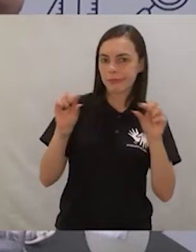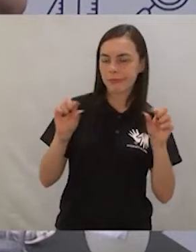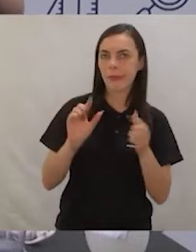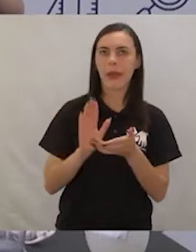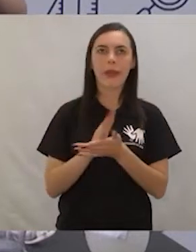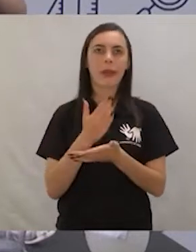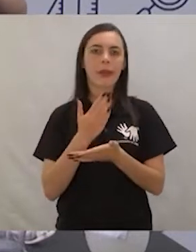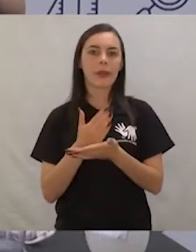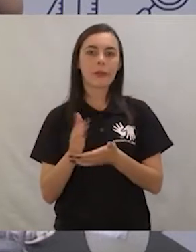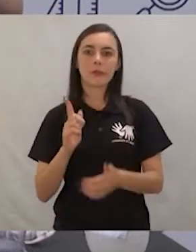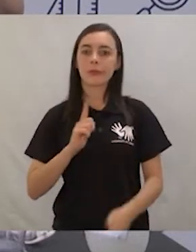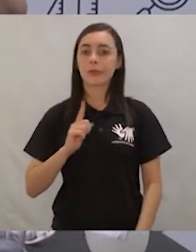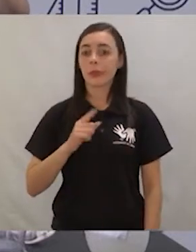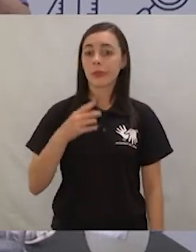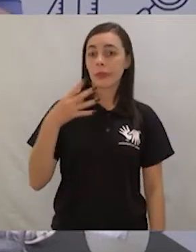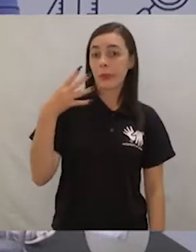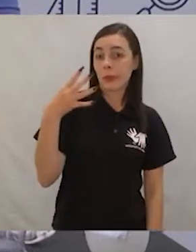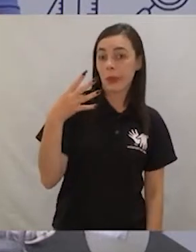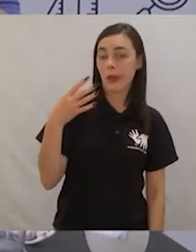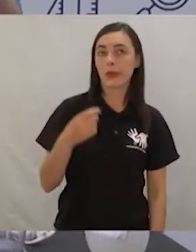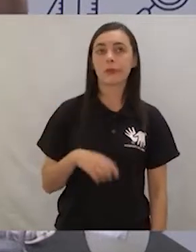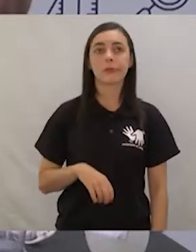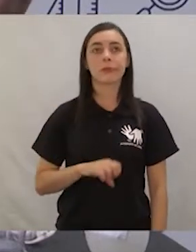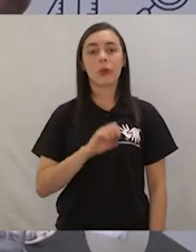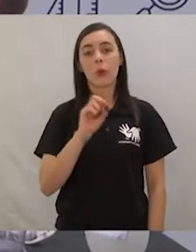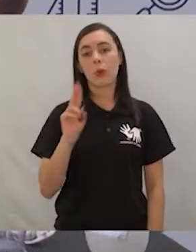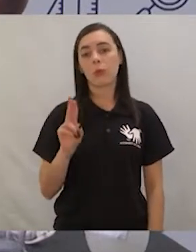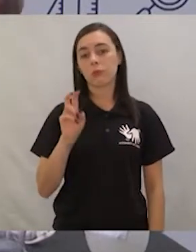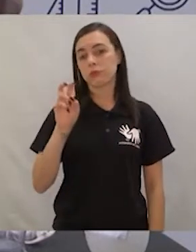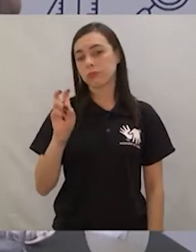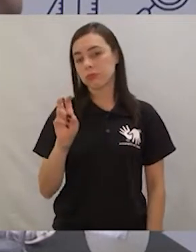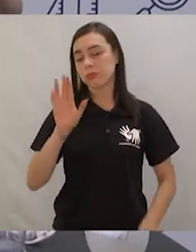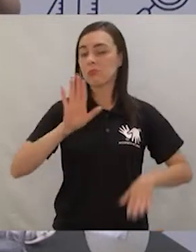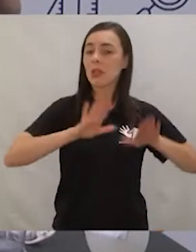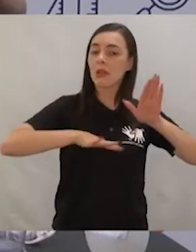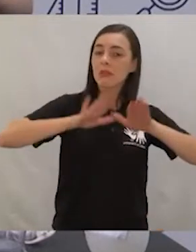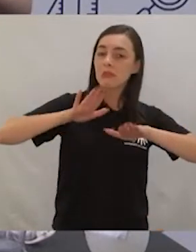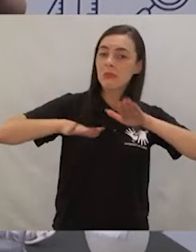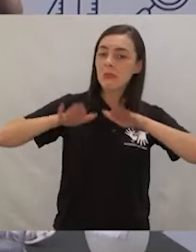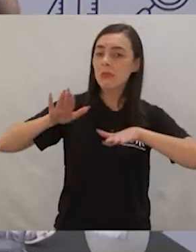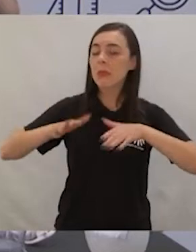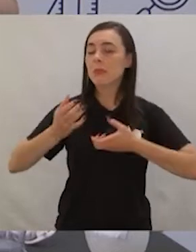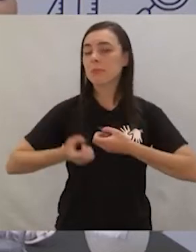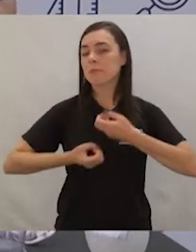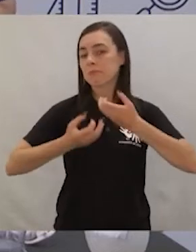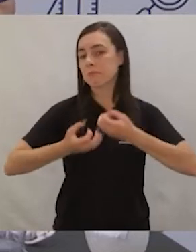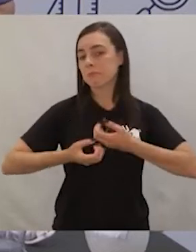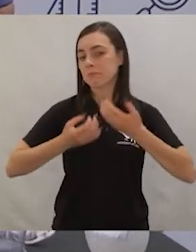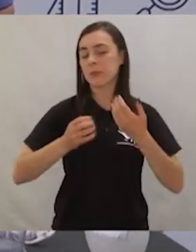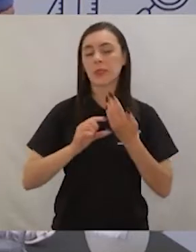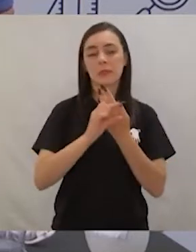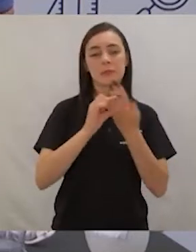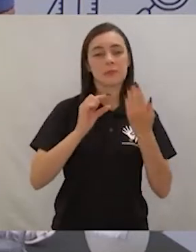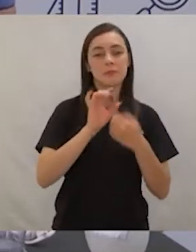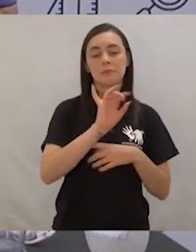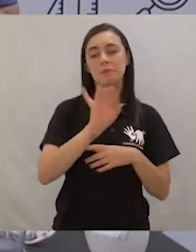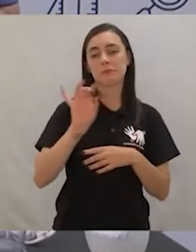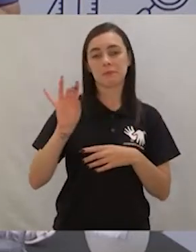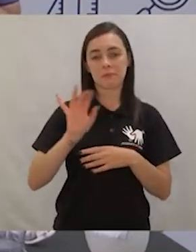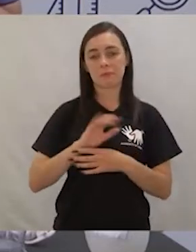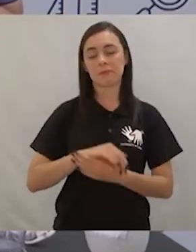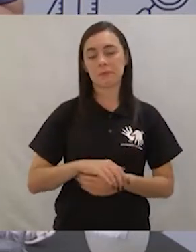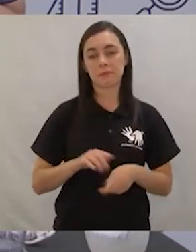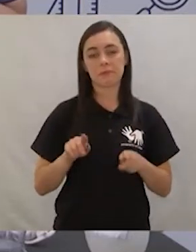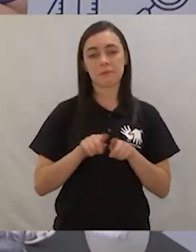linhas. Alguns poemas aparecem 4, 5, tá? Então, depende de cada autor,